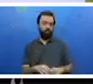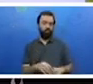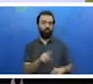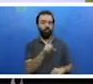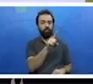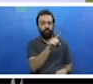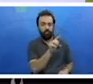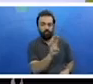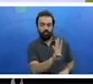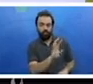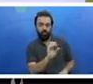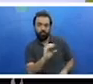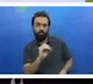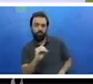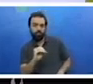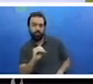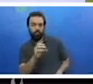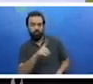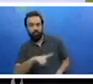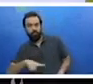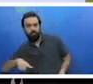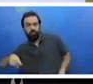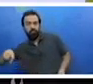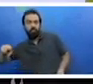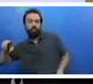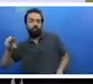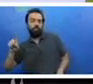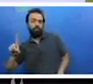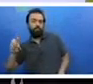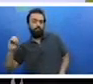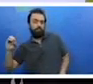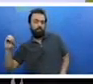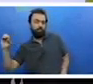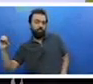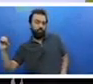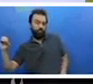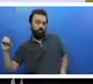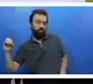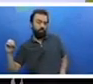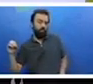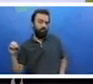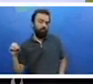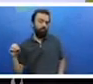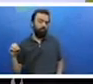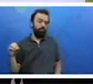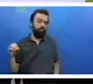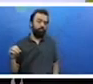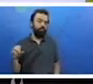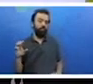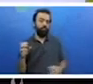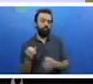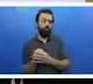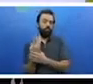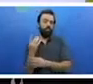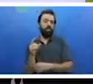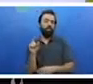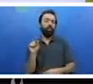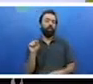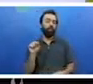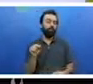De 400 para 100, ó, mesmo caminho, de lá para cá. 400 para